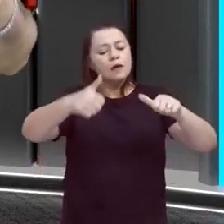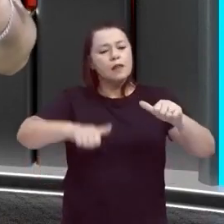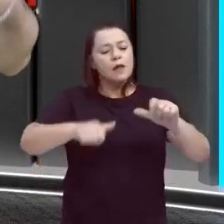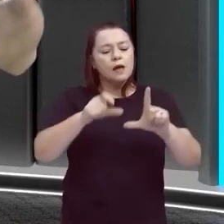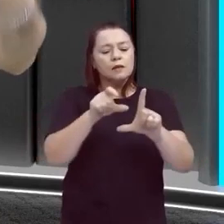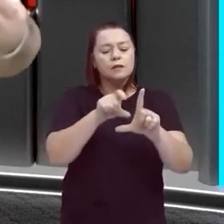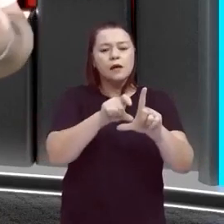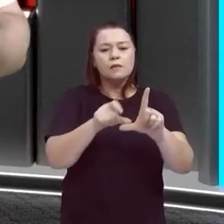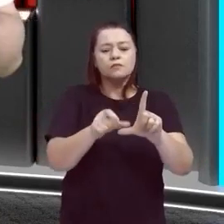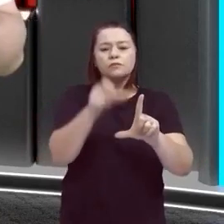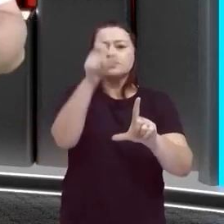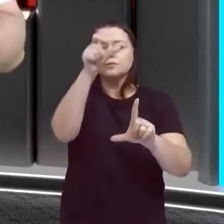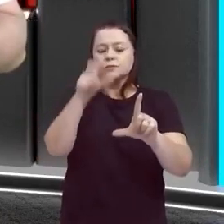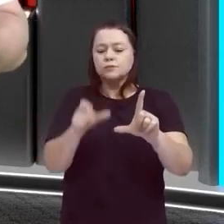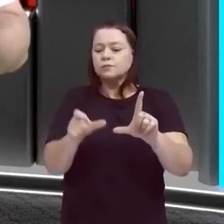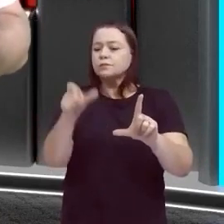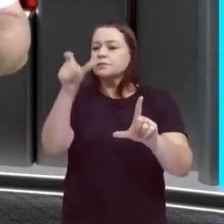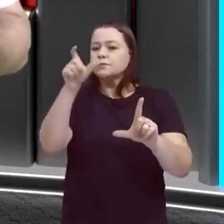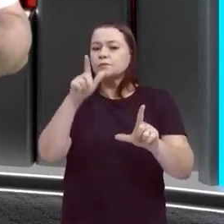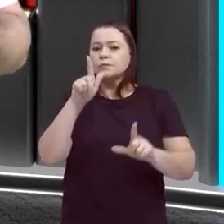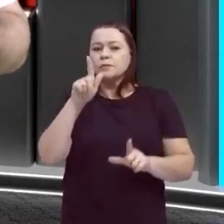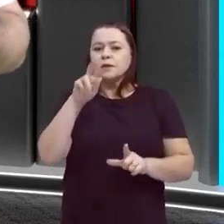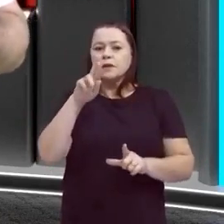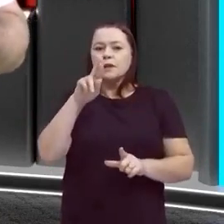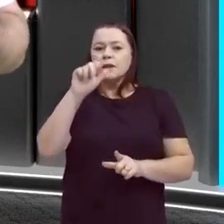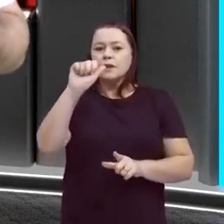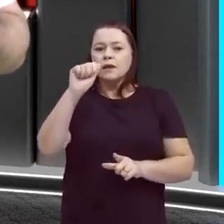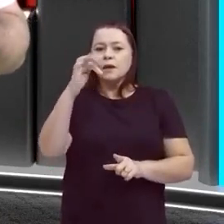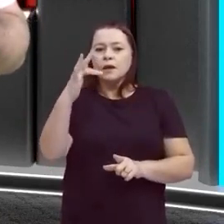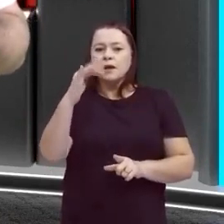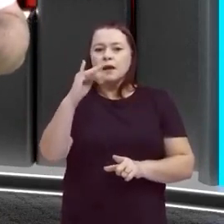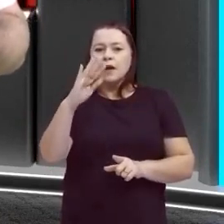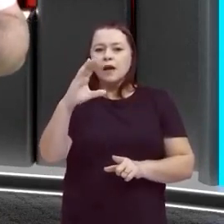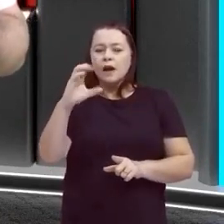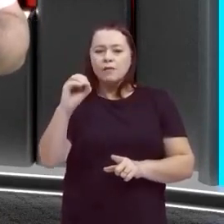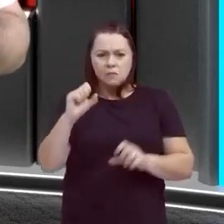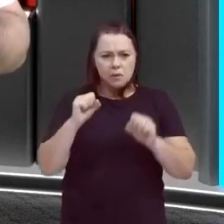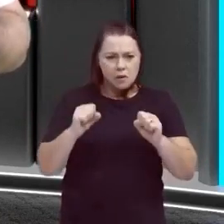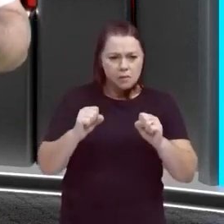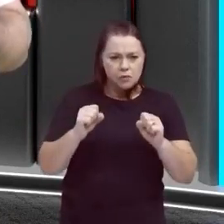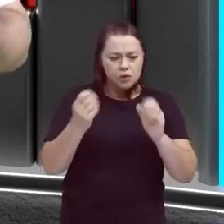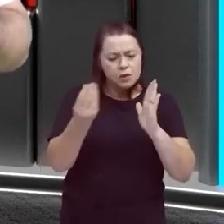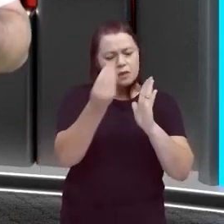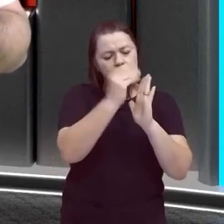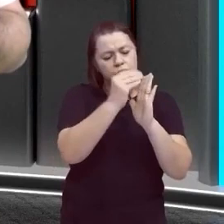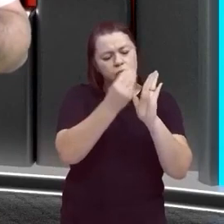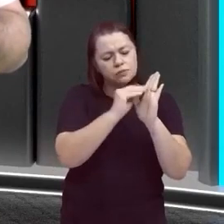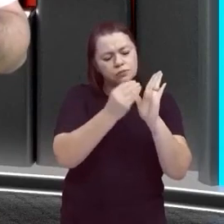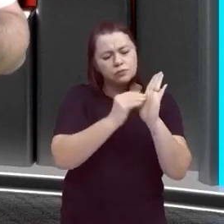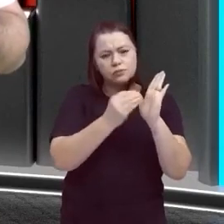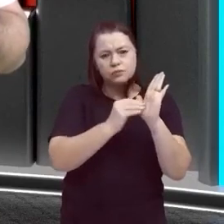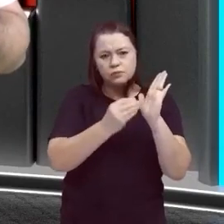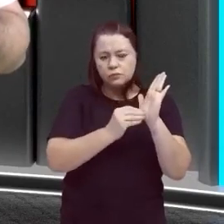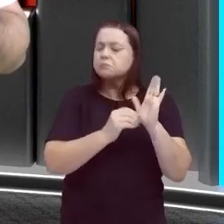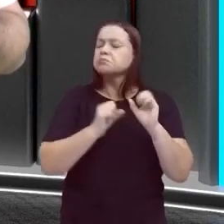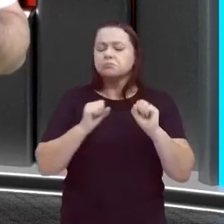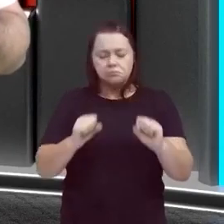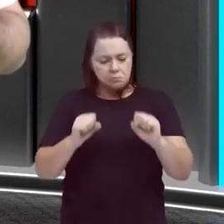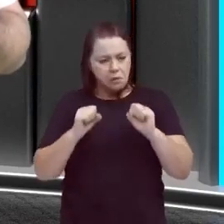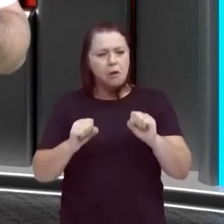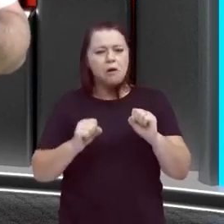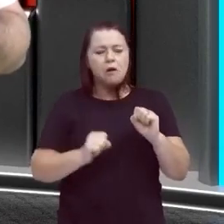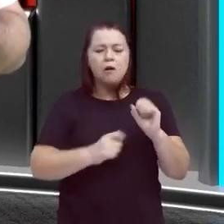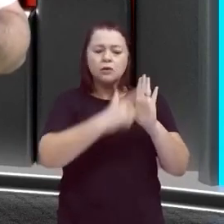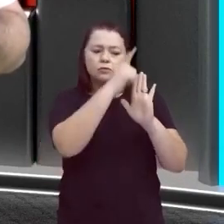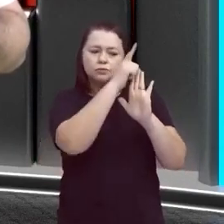colocar os valores em gráficos. Professor, eu poderia colocar os valores também em tabela? Poderia. Você poderia fazer uma lista com esses valores